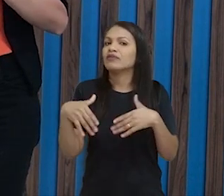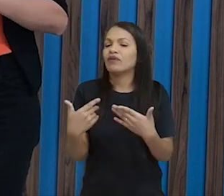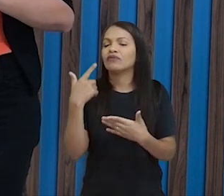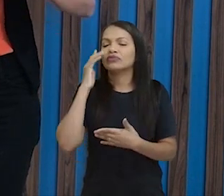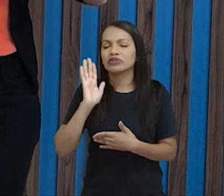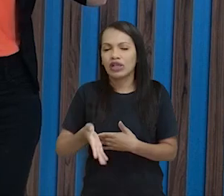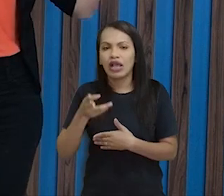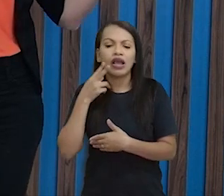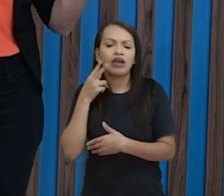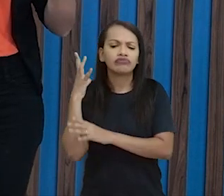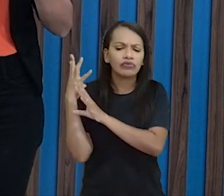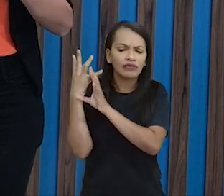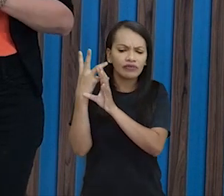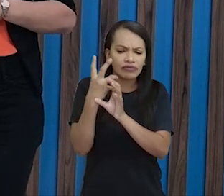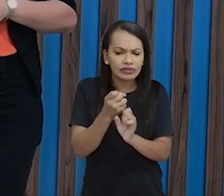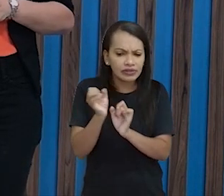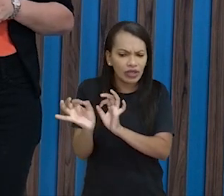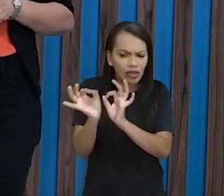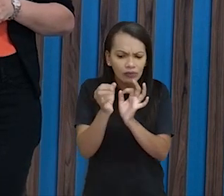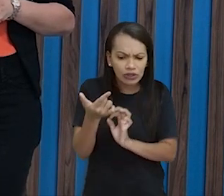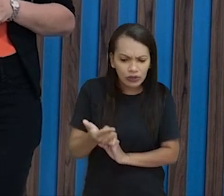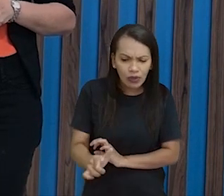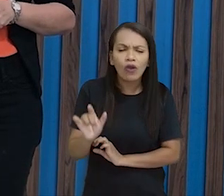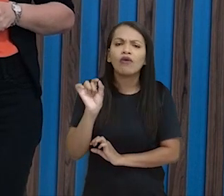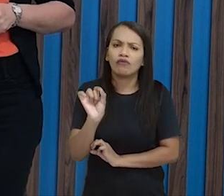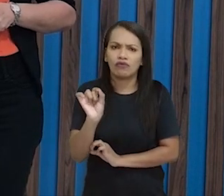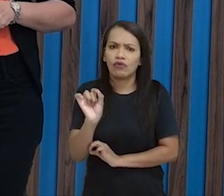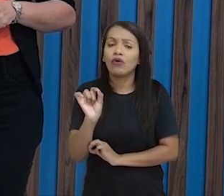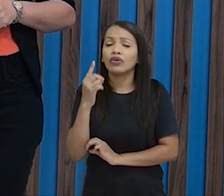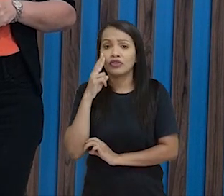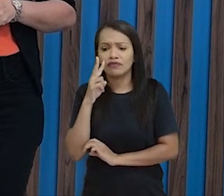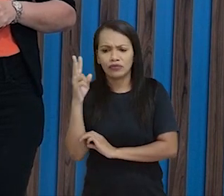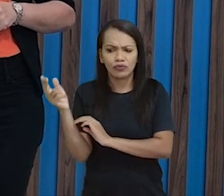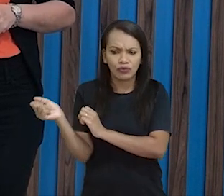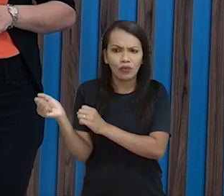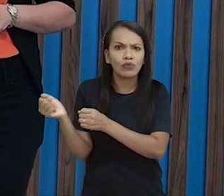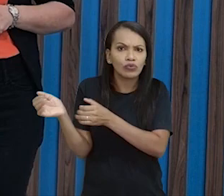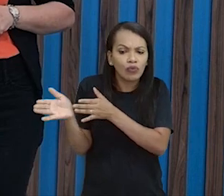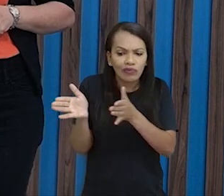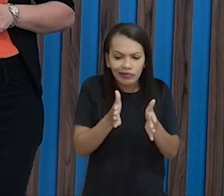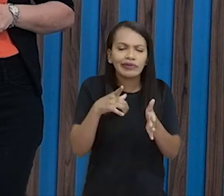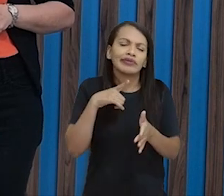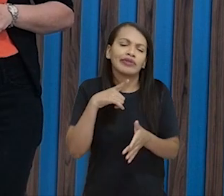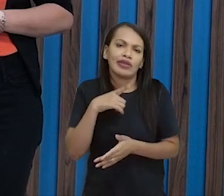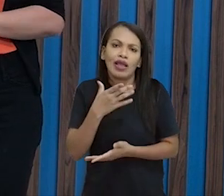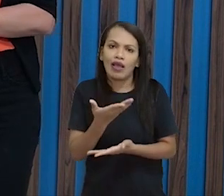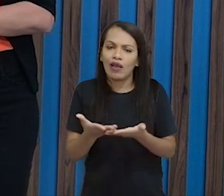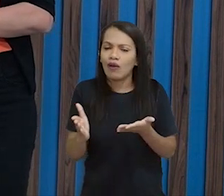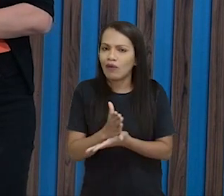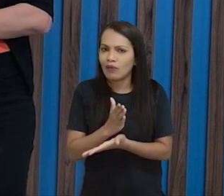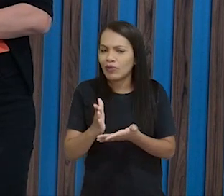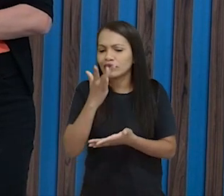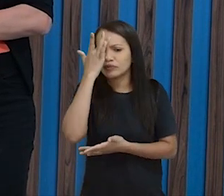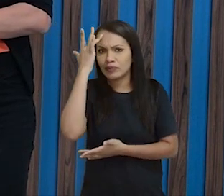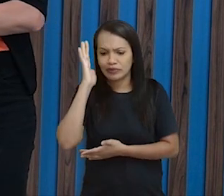que vimos ao longo do ano, porque as provas estão chegando, tem algumas pessoas em recuperação, não é verdade? Eu bem